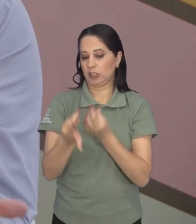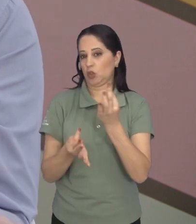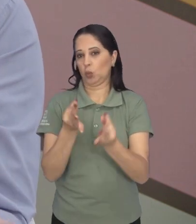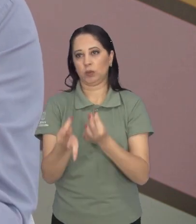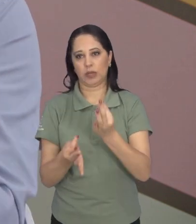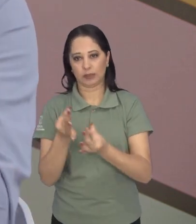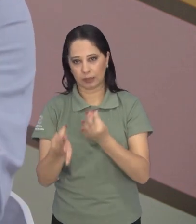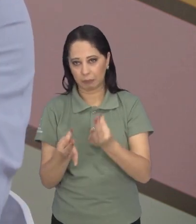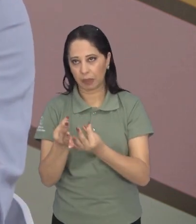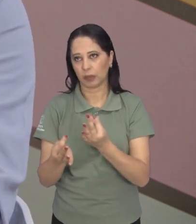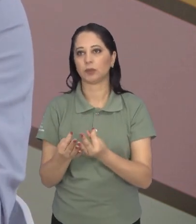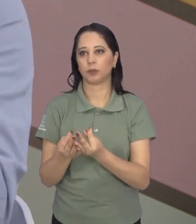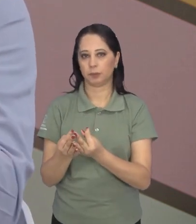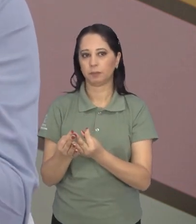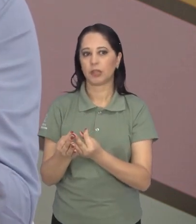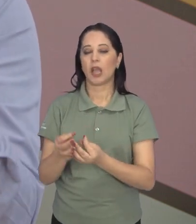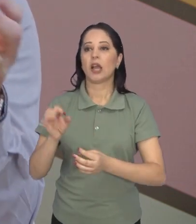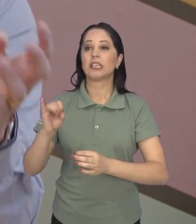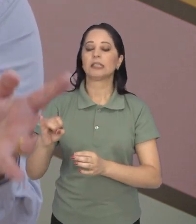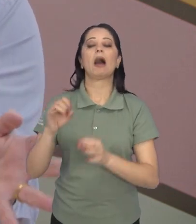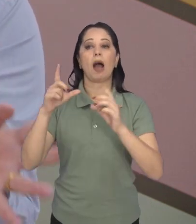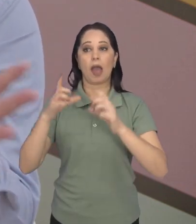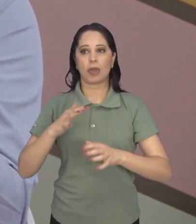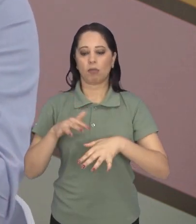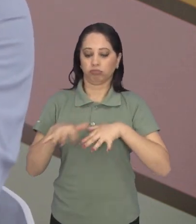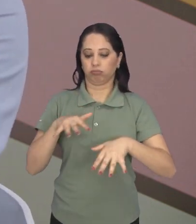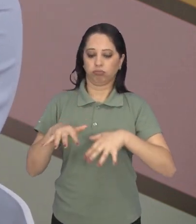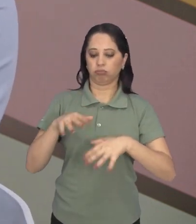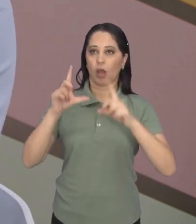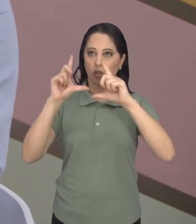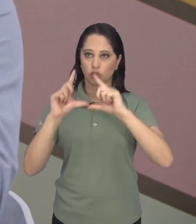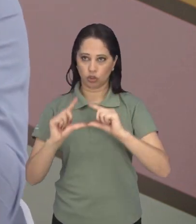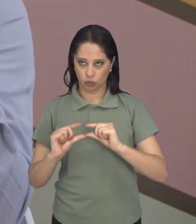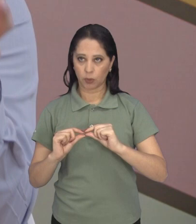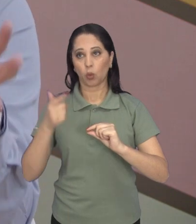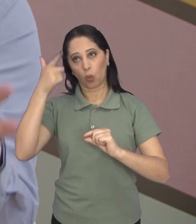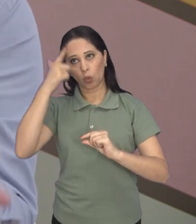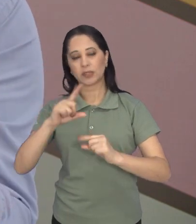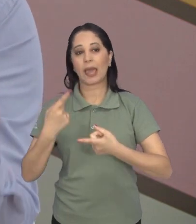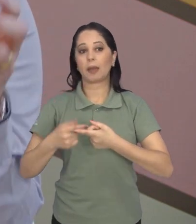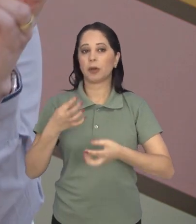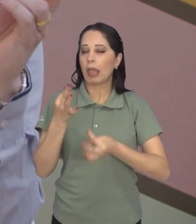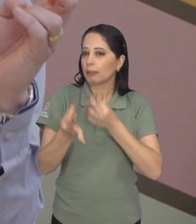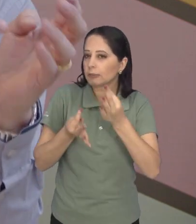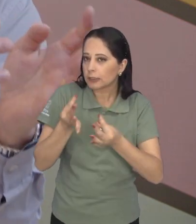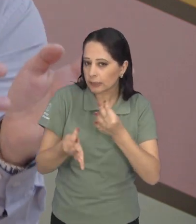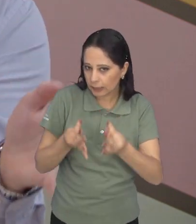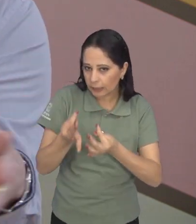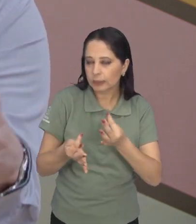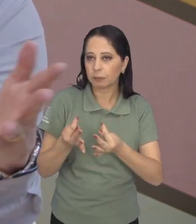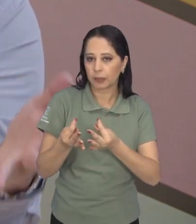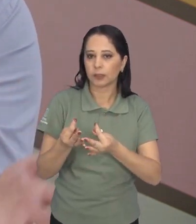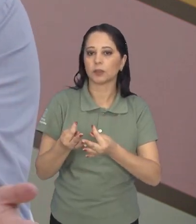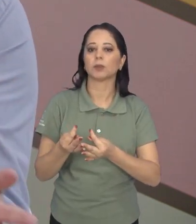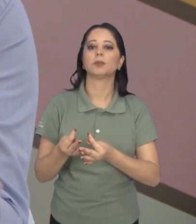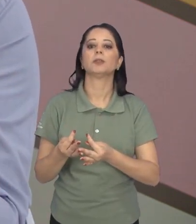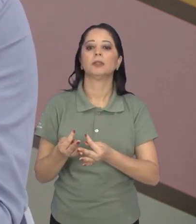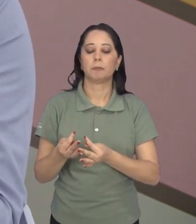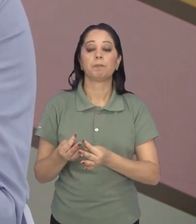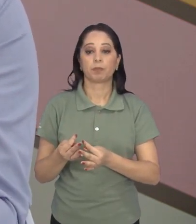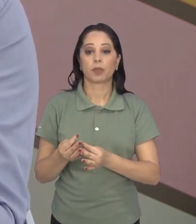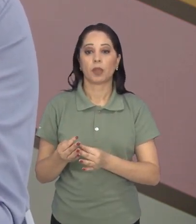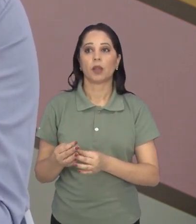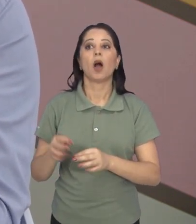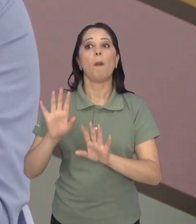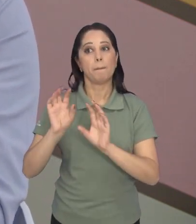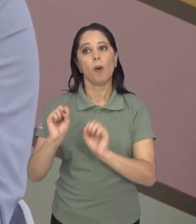pouco sintomáticos com o tratamento, seja ele apenas tratamento psíquico, terapia cognitivo-comportamental, terapia de comportamento abrangente para